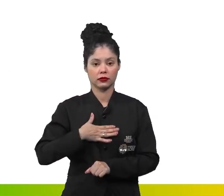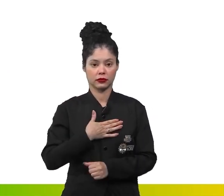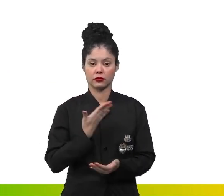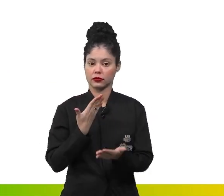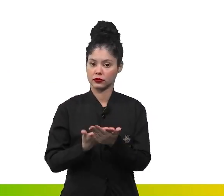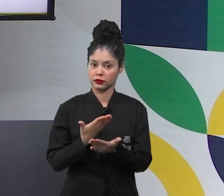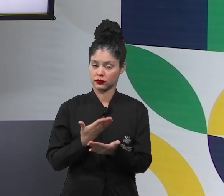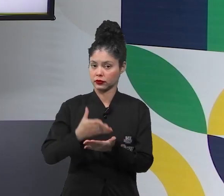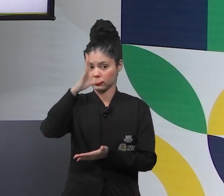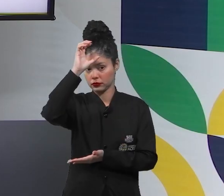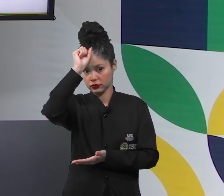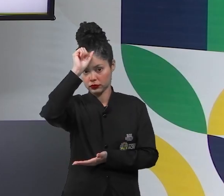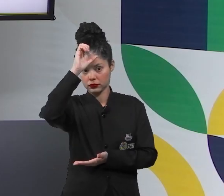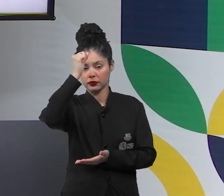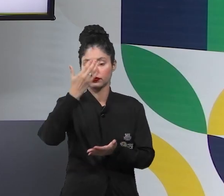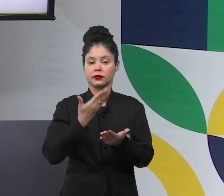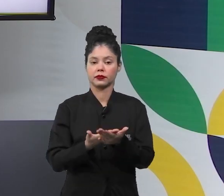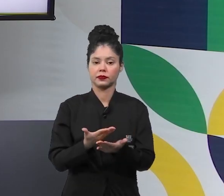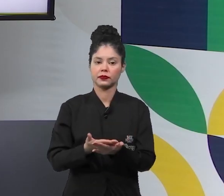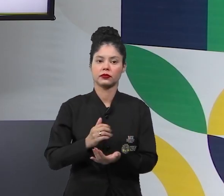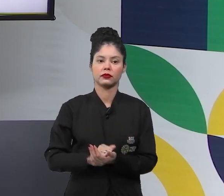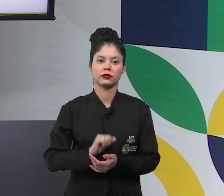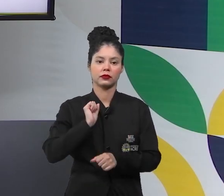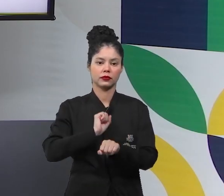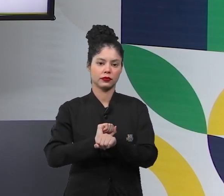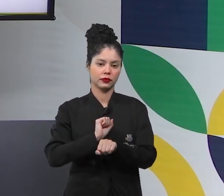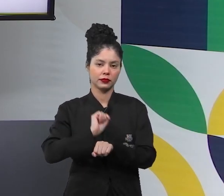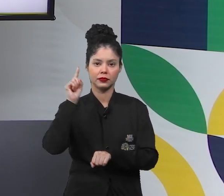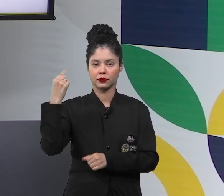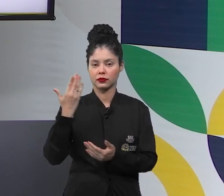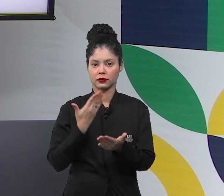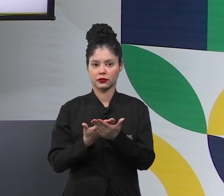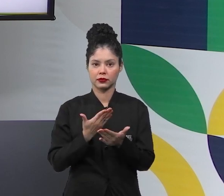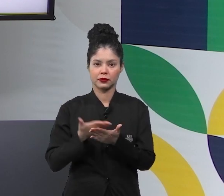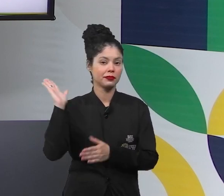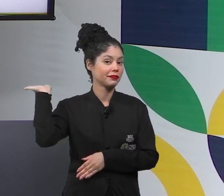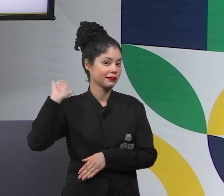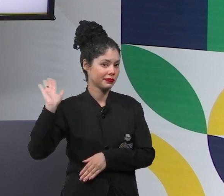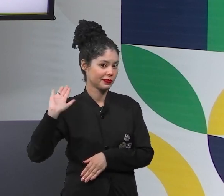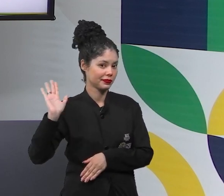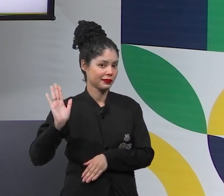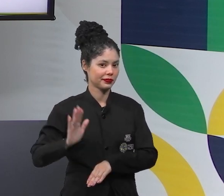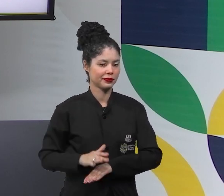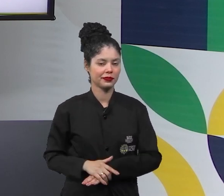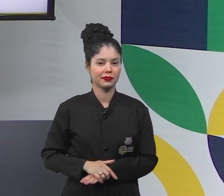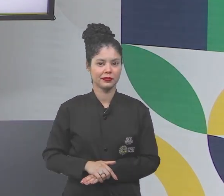gostado e tenham compreendido a aula e aguardo vocês na próxima. Até mais!